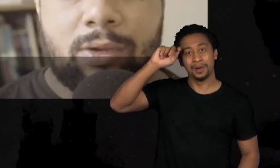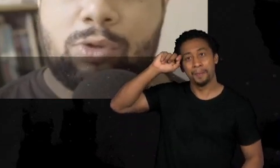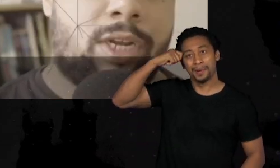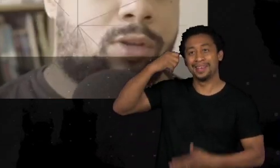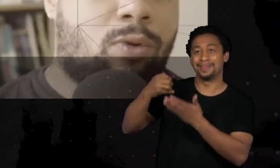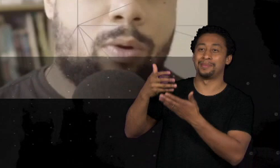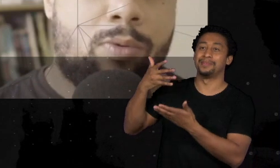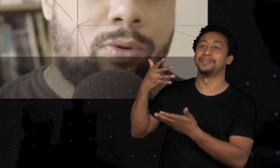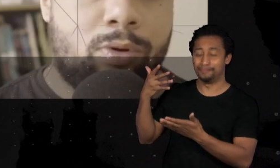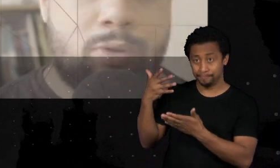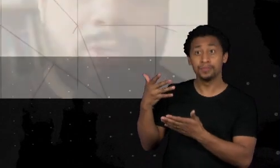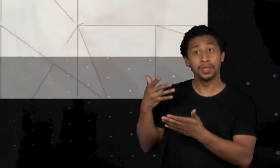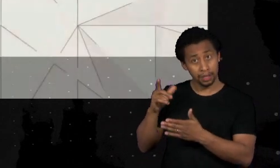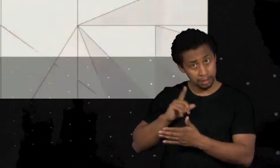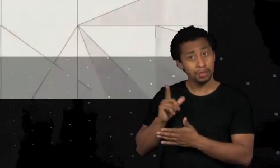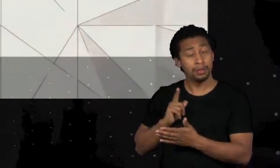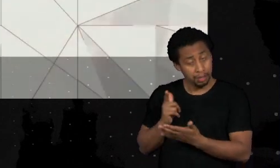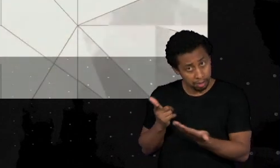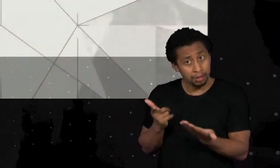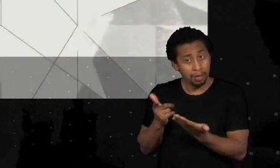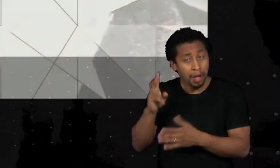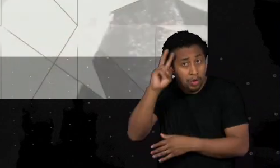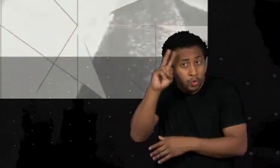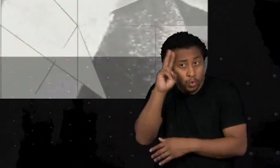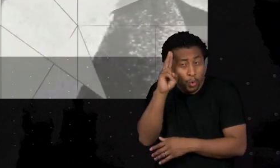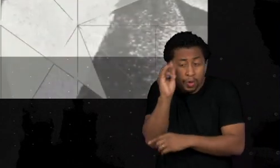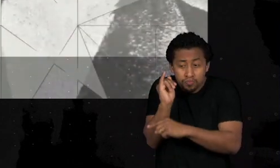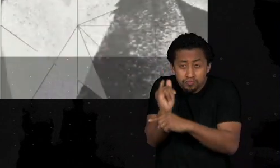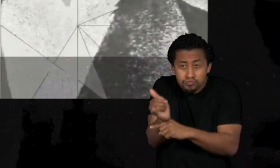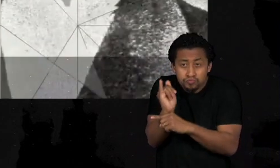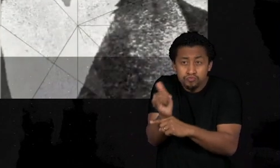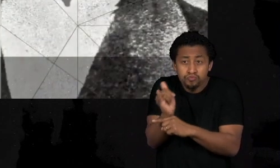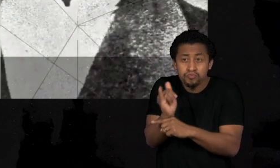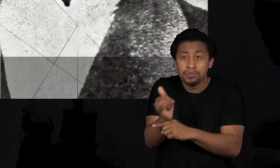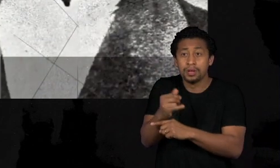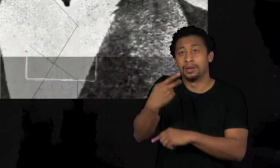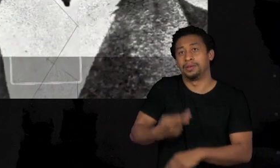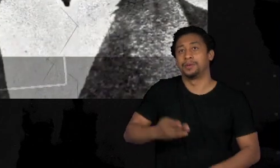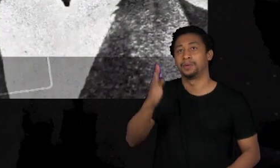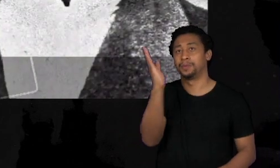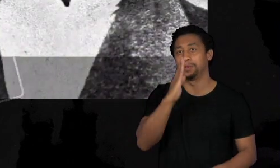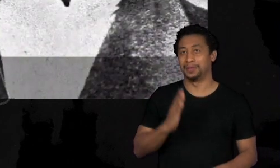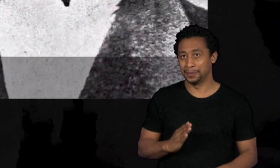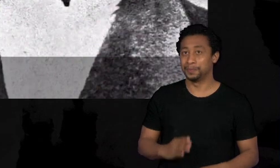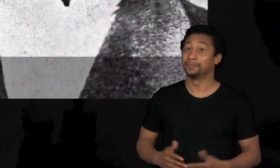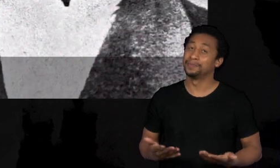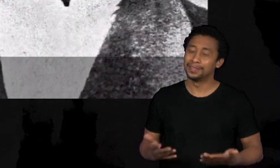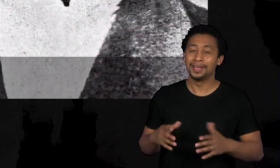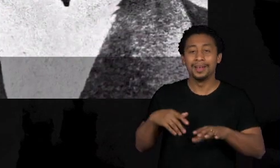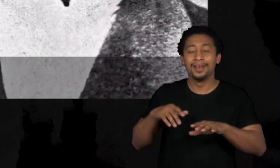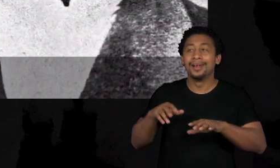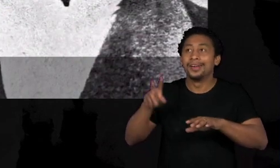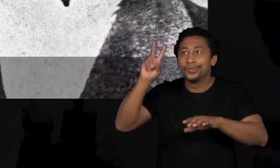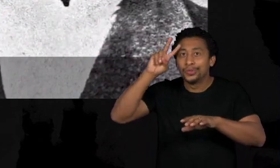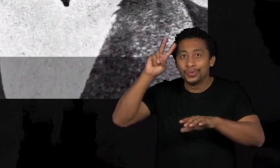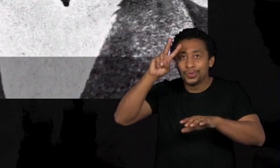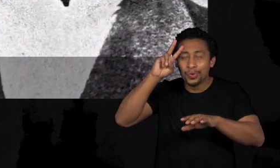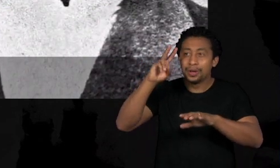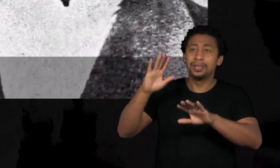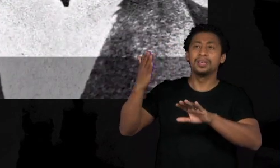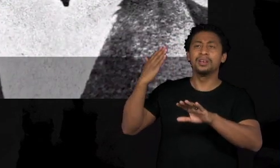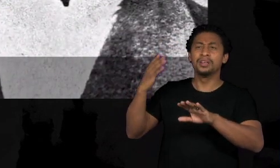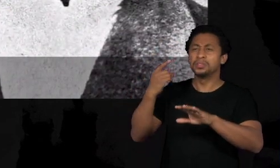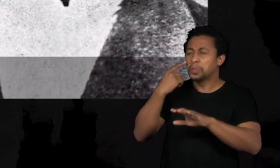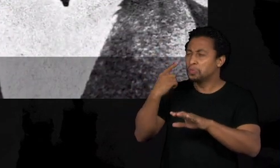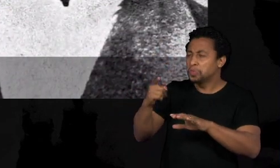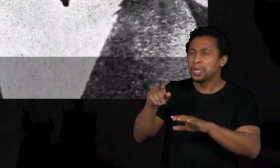E lá eu falo sobre a memória histórica da população negra no Brasil e no mundo. Pegar coisas que eu só via na